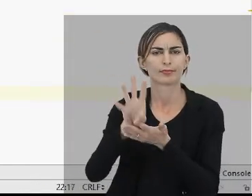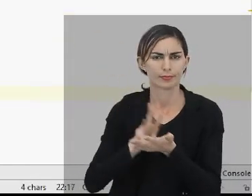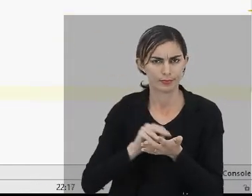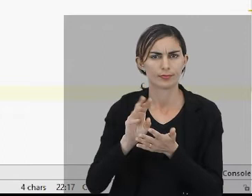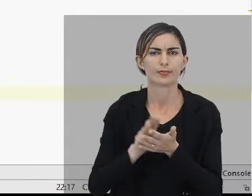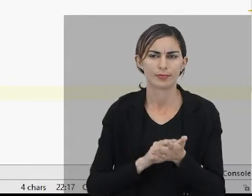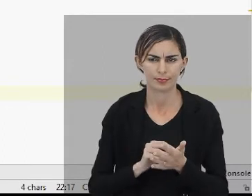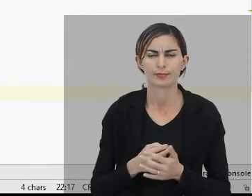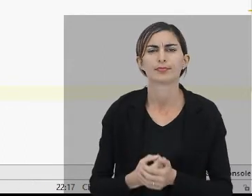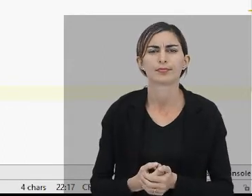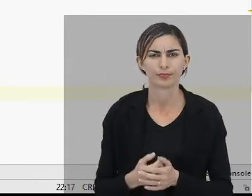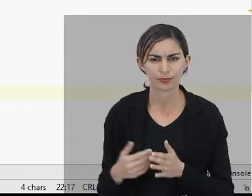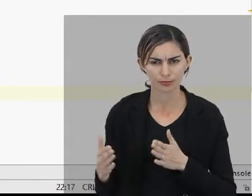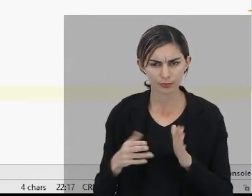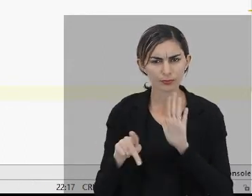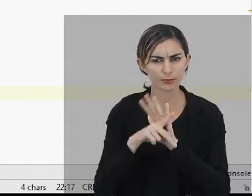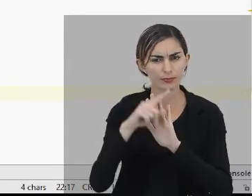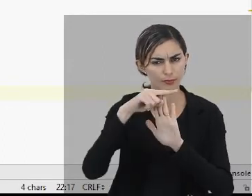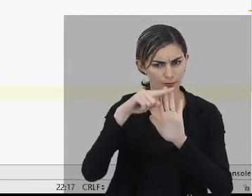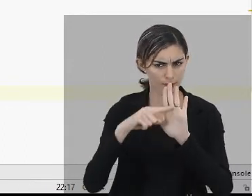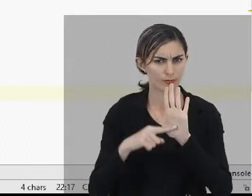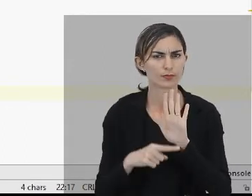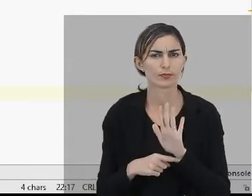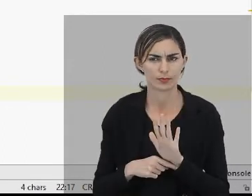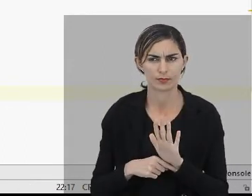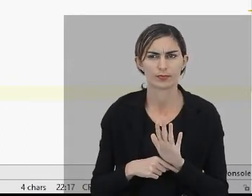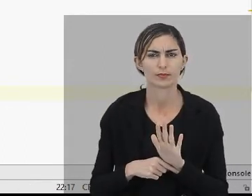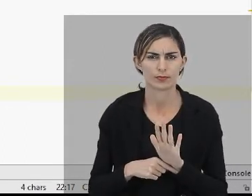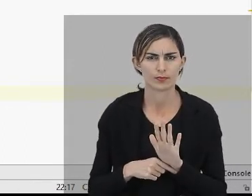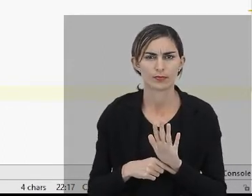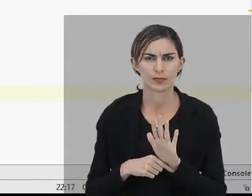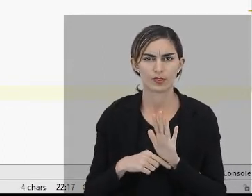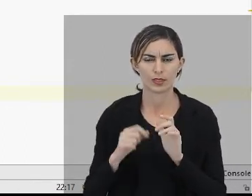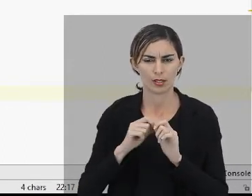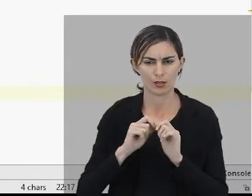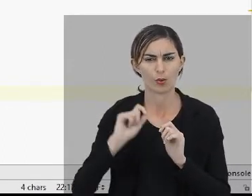do código, faz parte da programação aumentar essa variável.